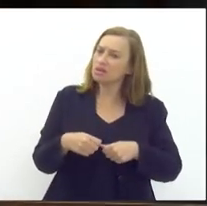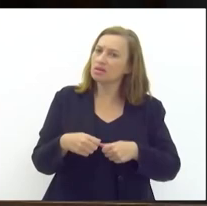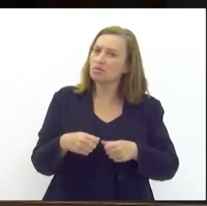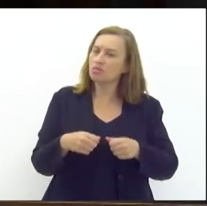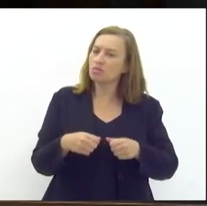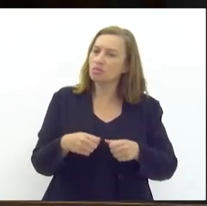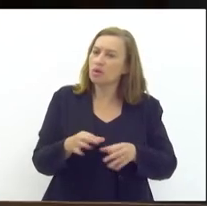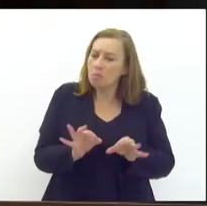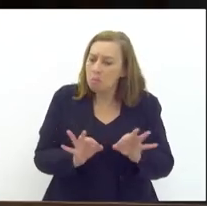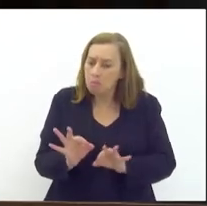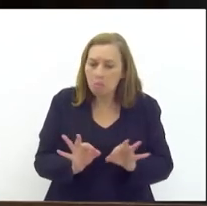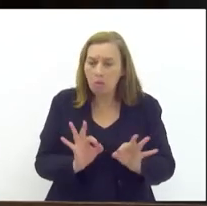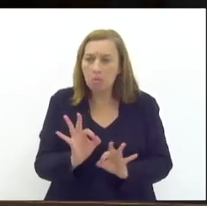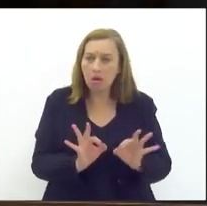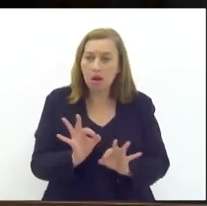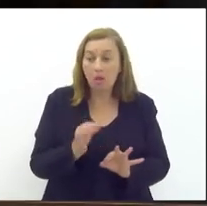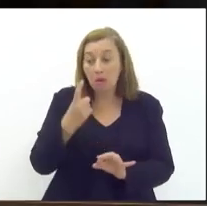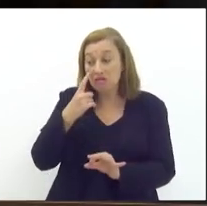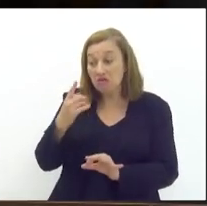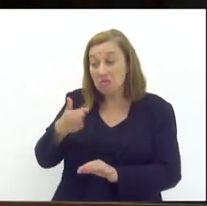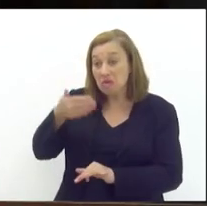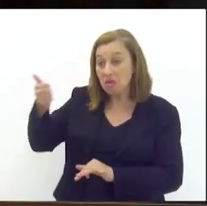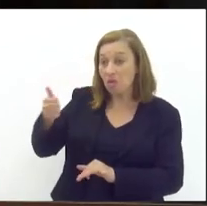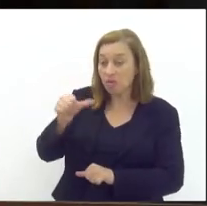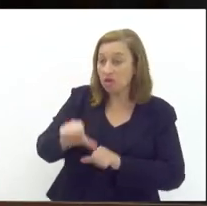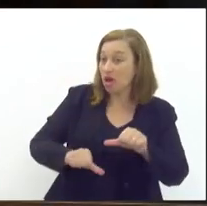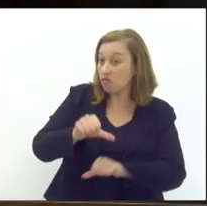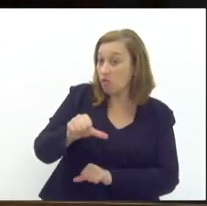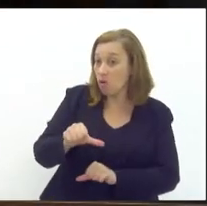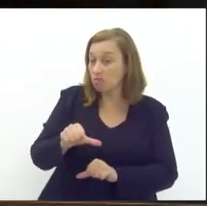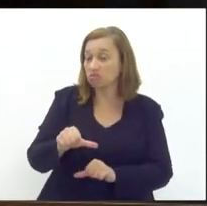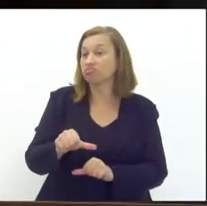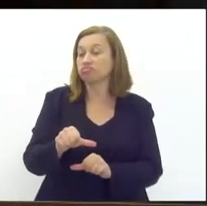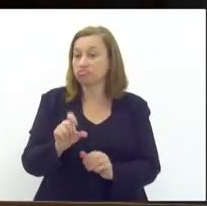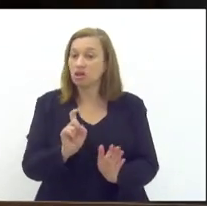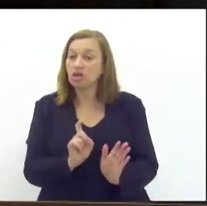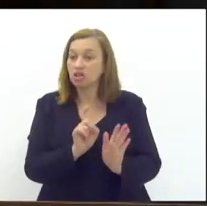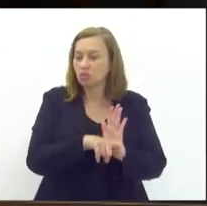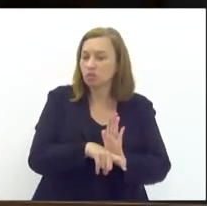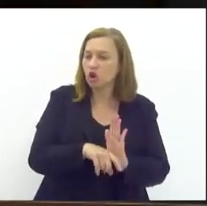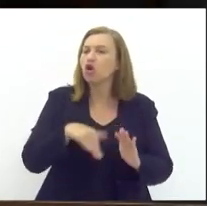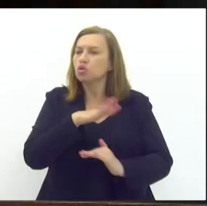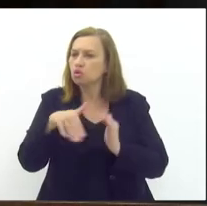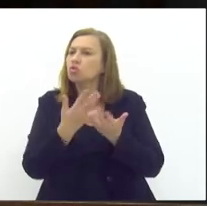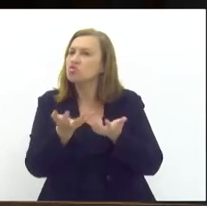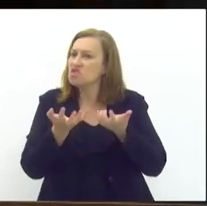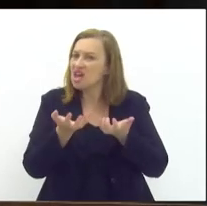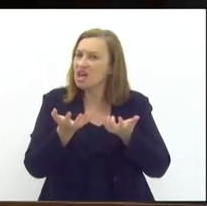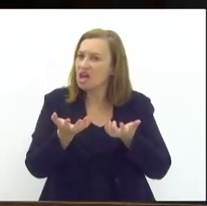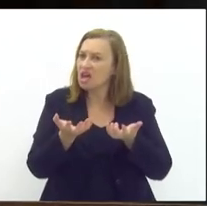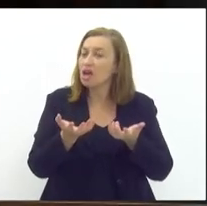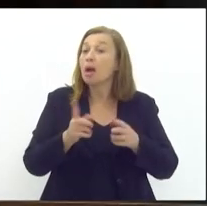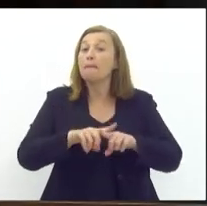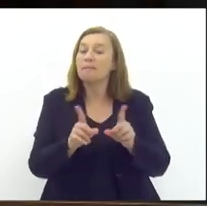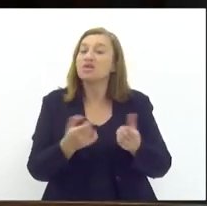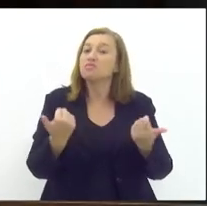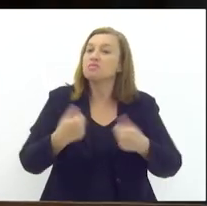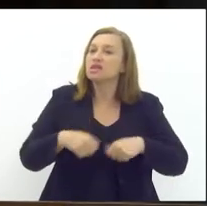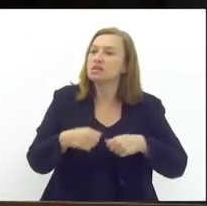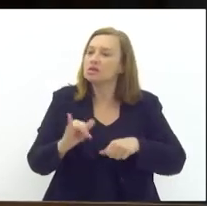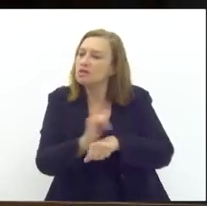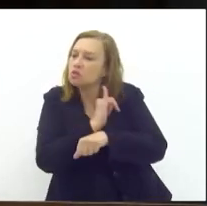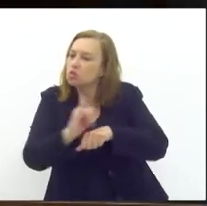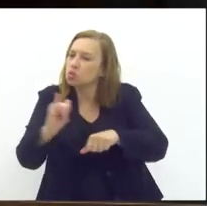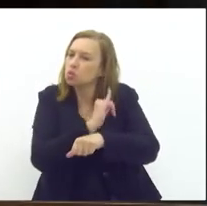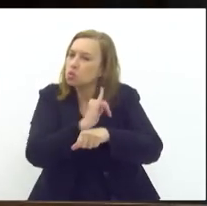né para tratar da reforma tributária a reforma tributária é positiva todo mundo quer todo mundo quer simplificar Mas ela precisa ser muito